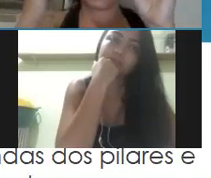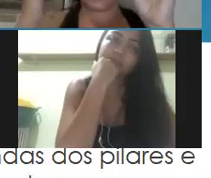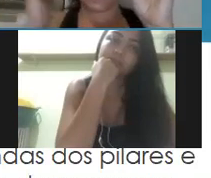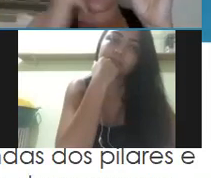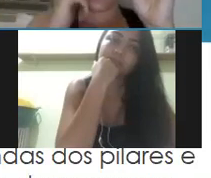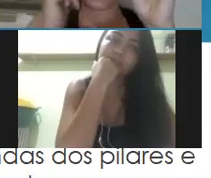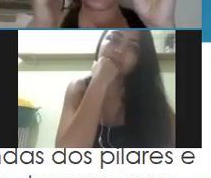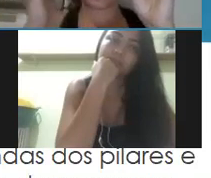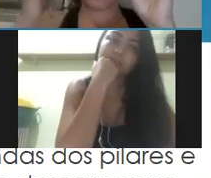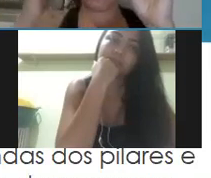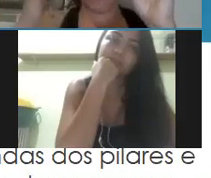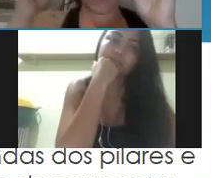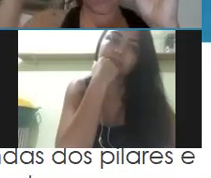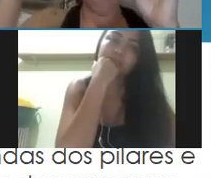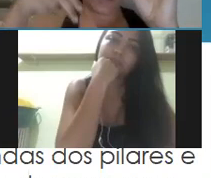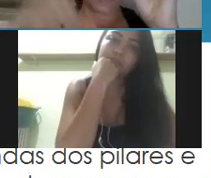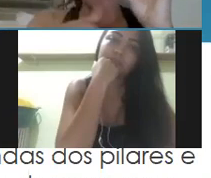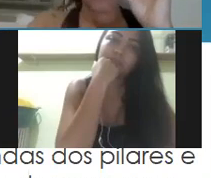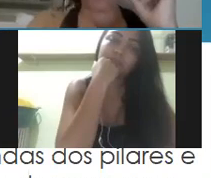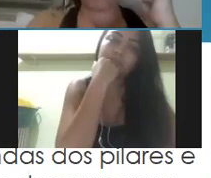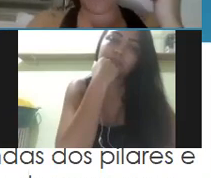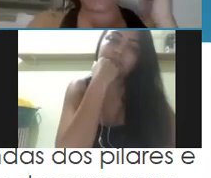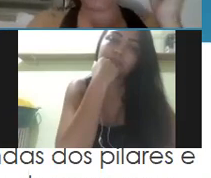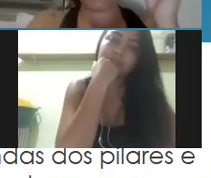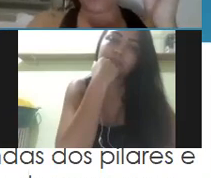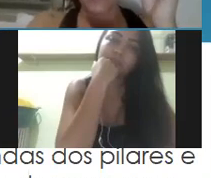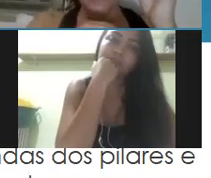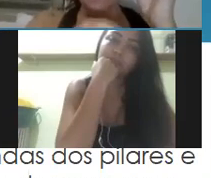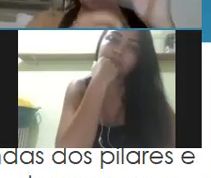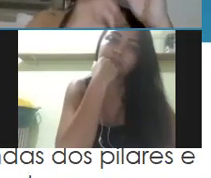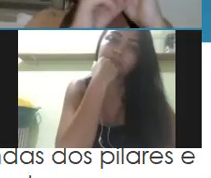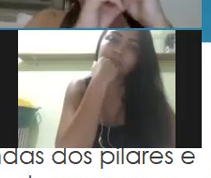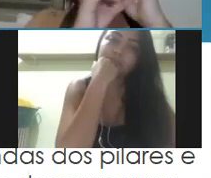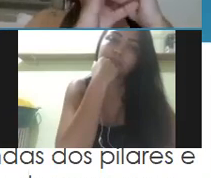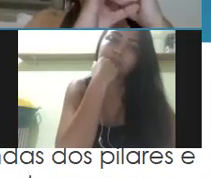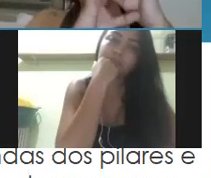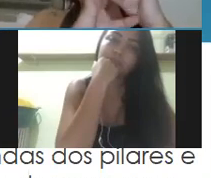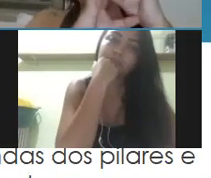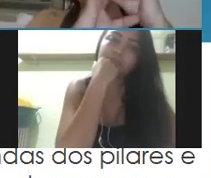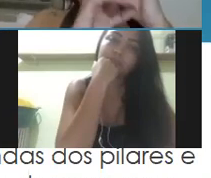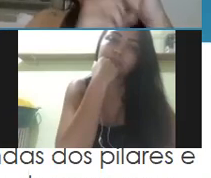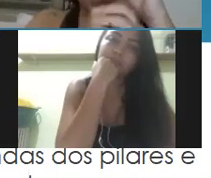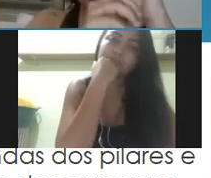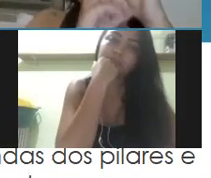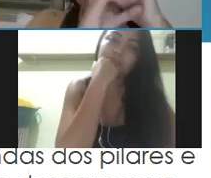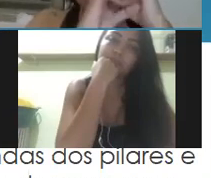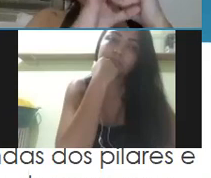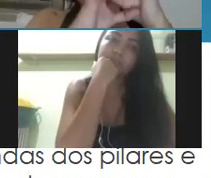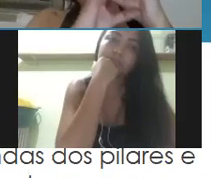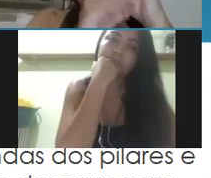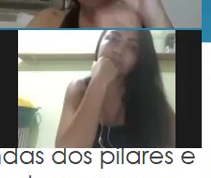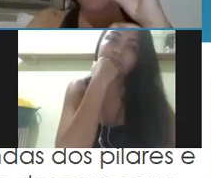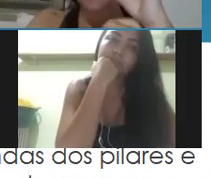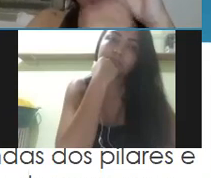dizer assim, ele exerce uma força, uma pressão no solo maior. Então, a área do solo, a